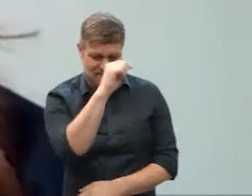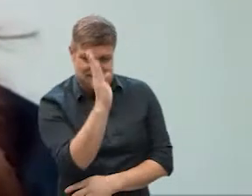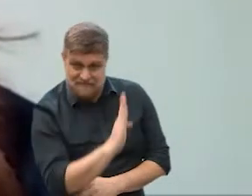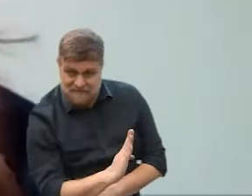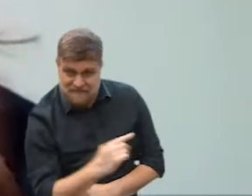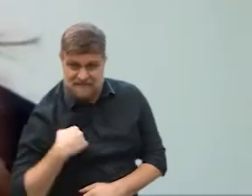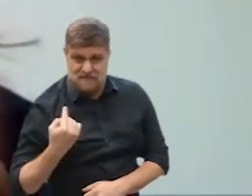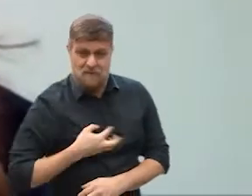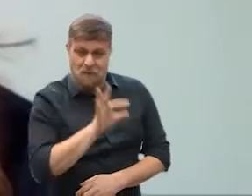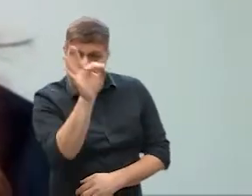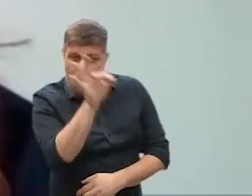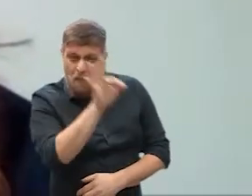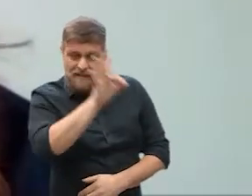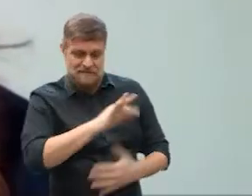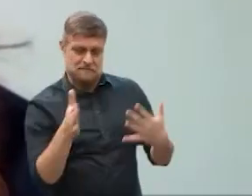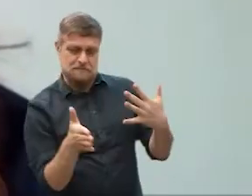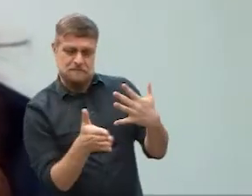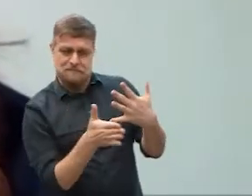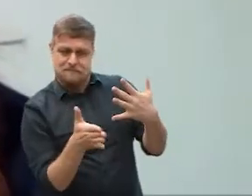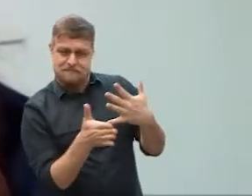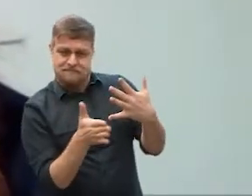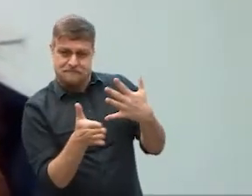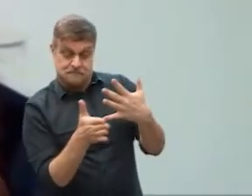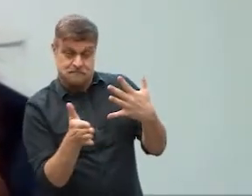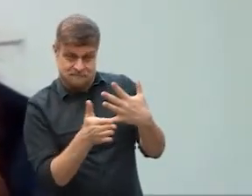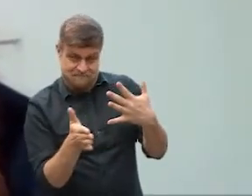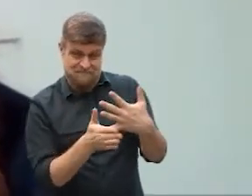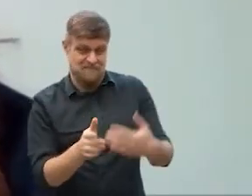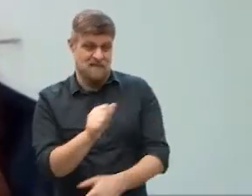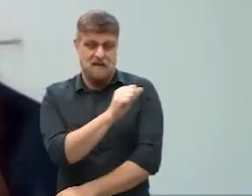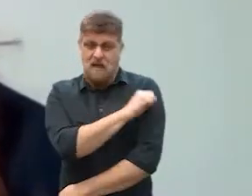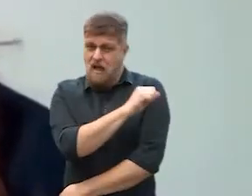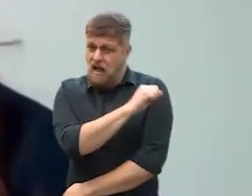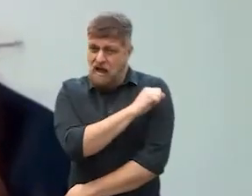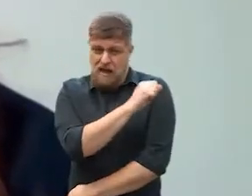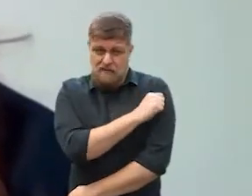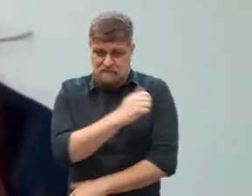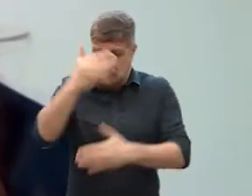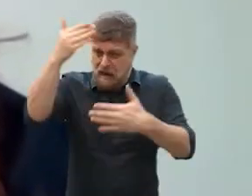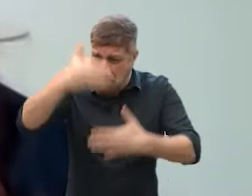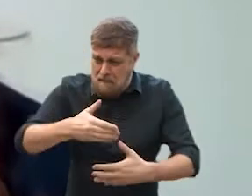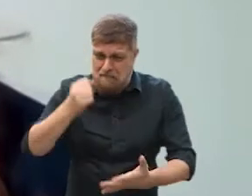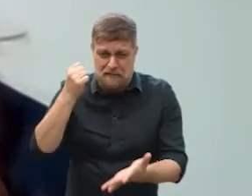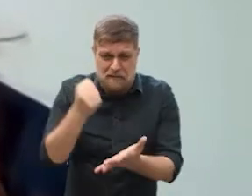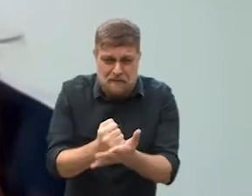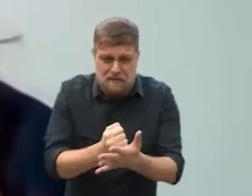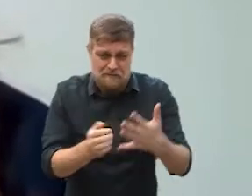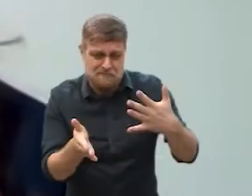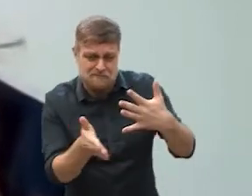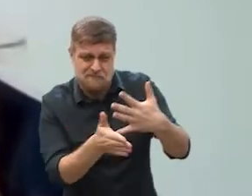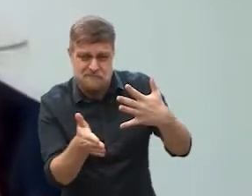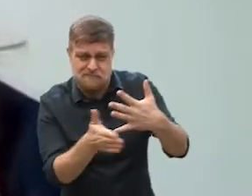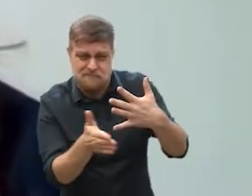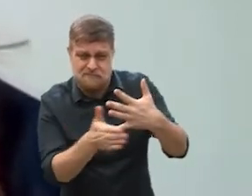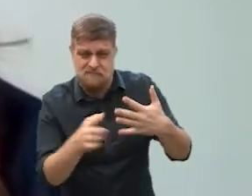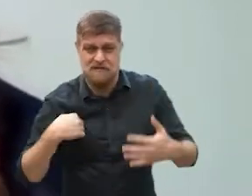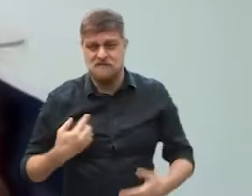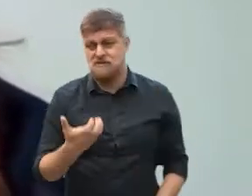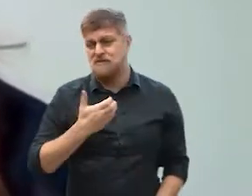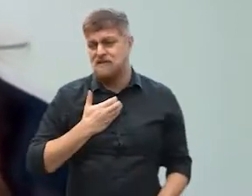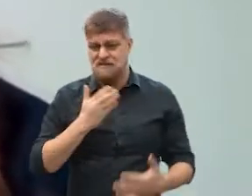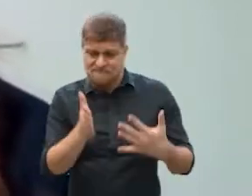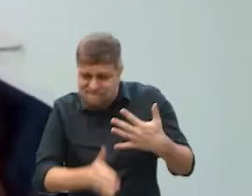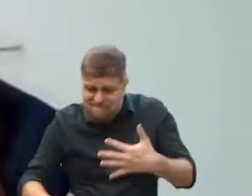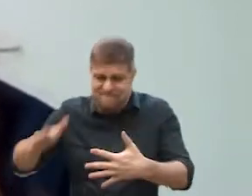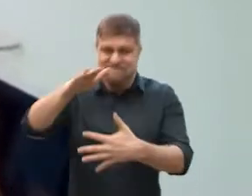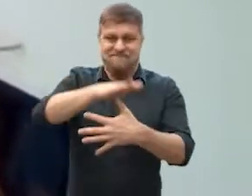gente tem um índice muito baixo, nossos índices de desempenho são muito inferiores aos nossos que a gente espera, e